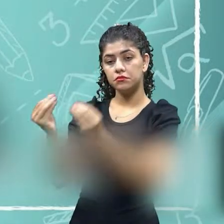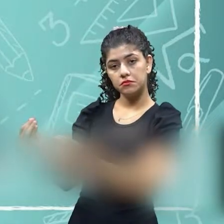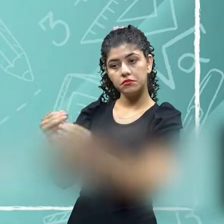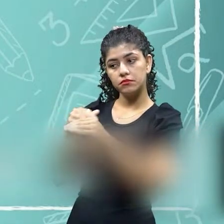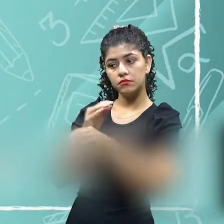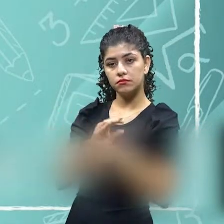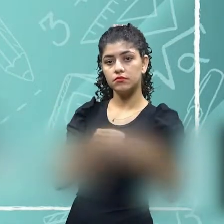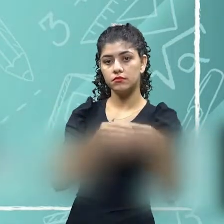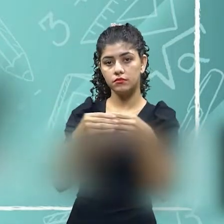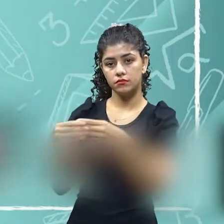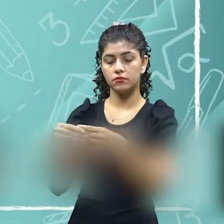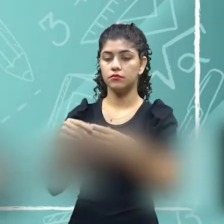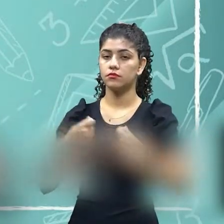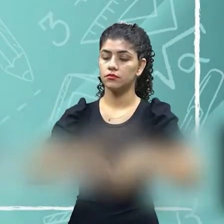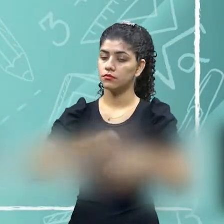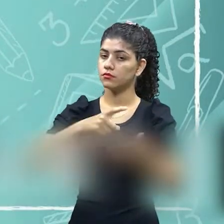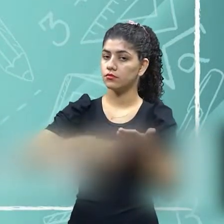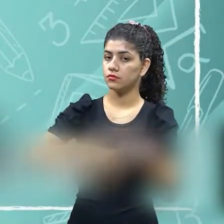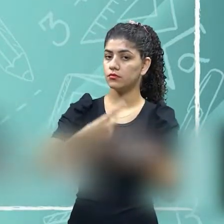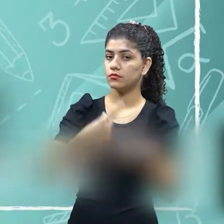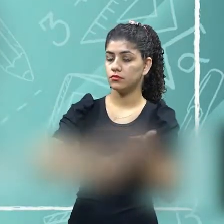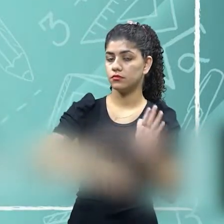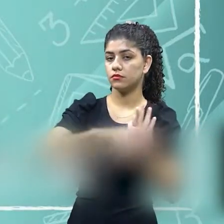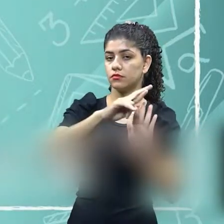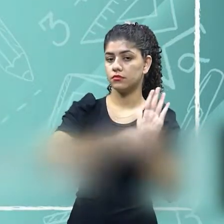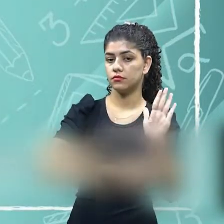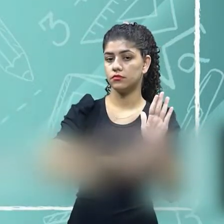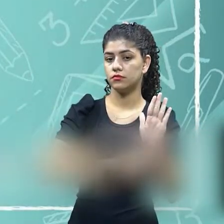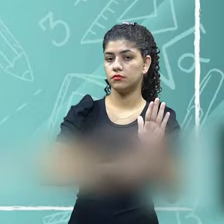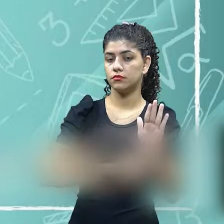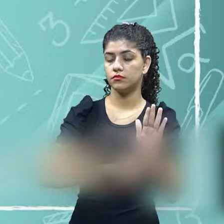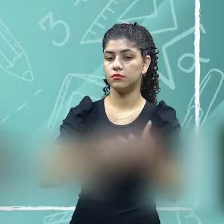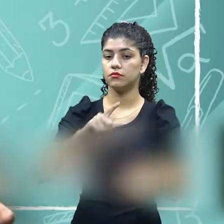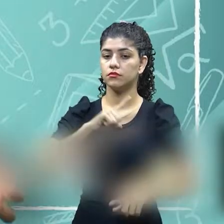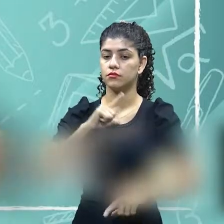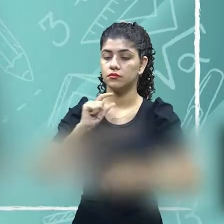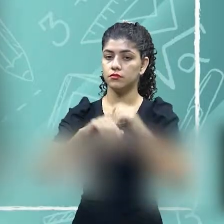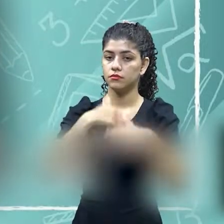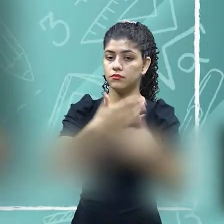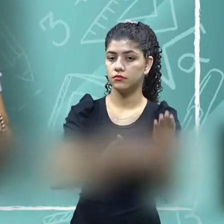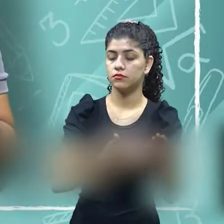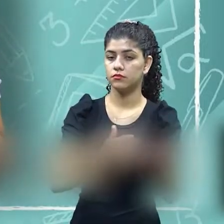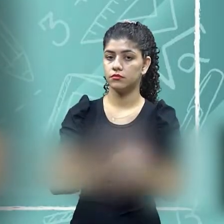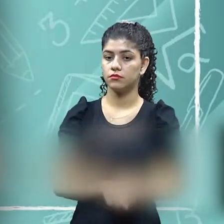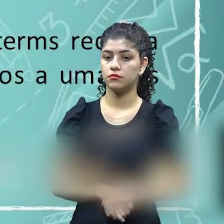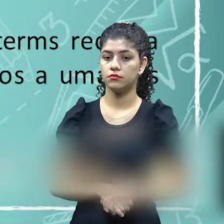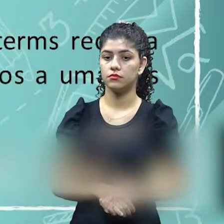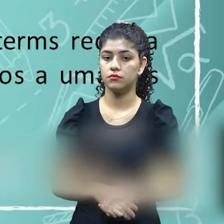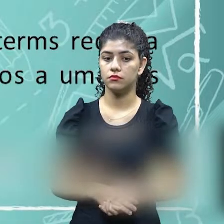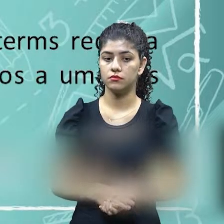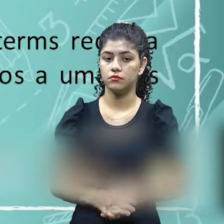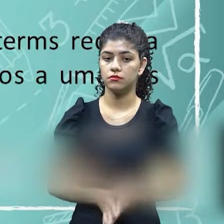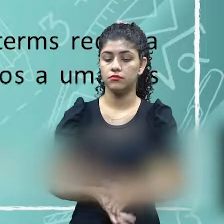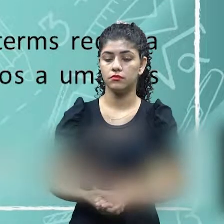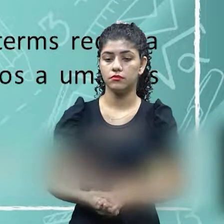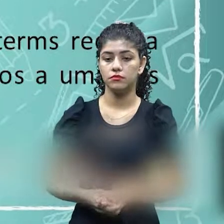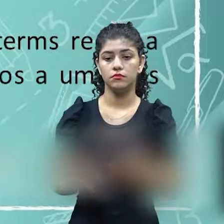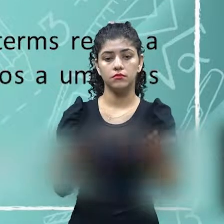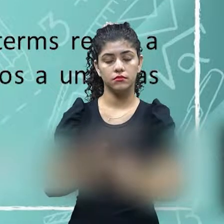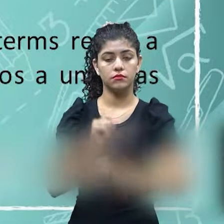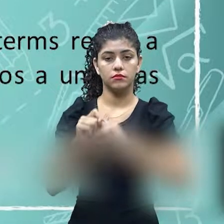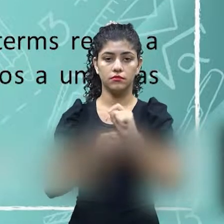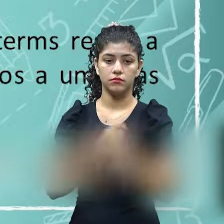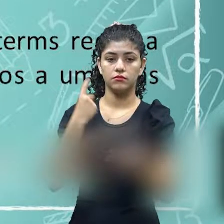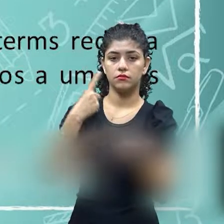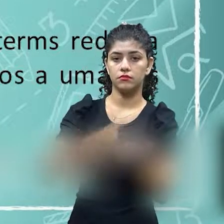vai ser estabelecido normas e regras a ser seguidas naquele processo de importação e exportação. Essa fórmula